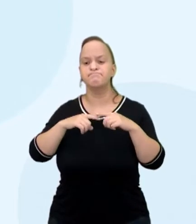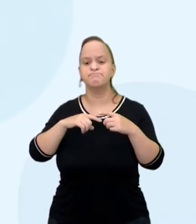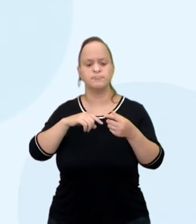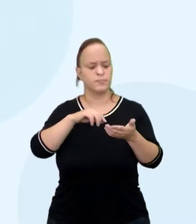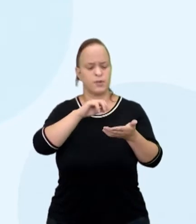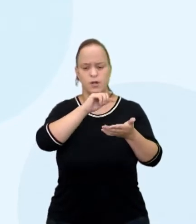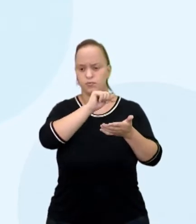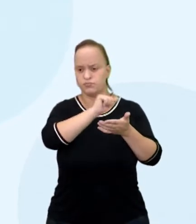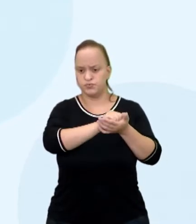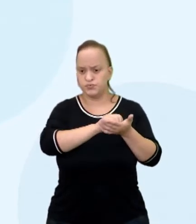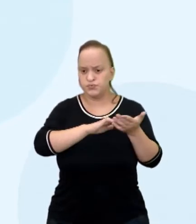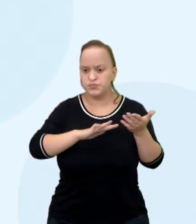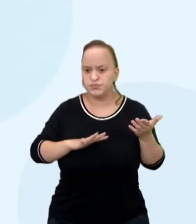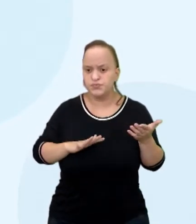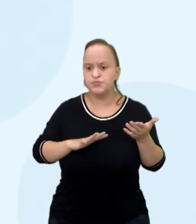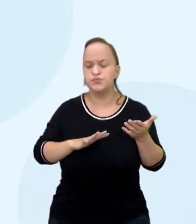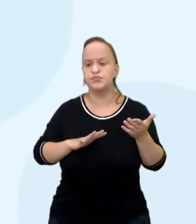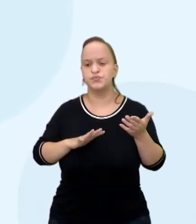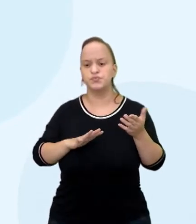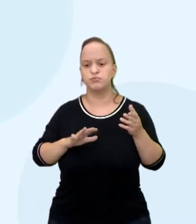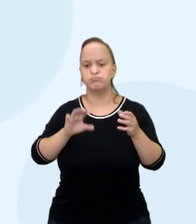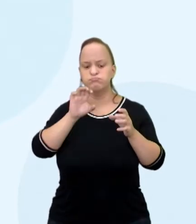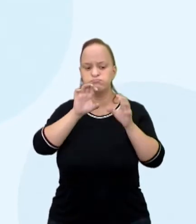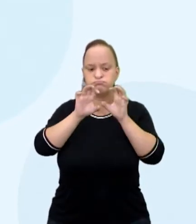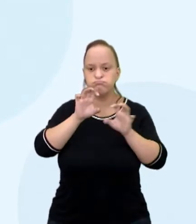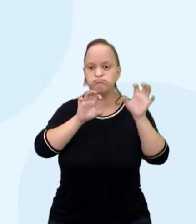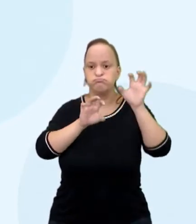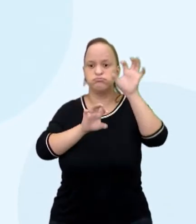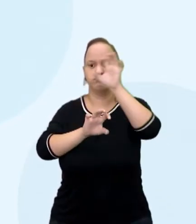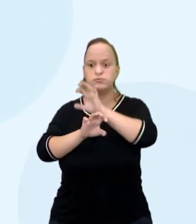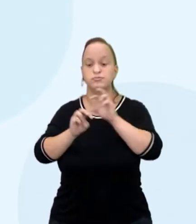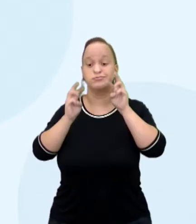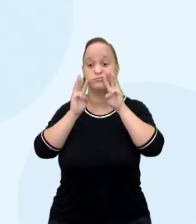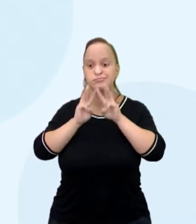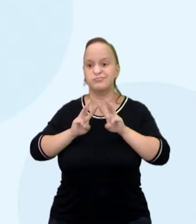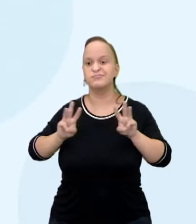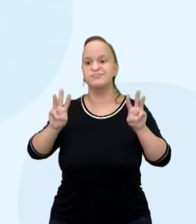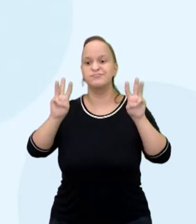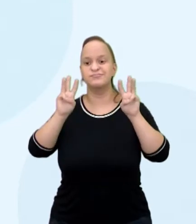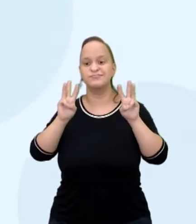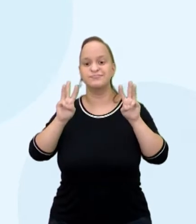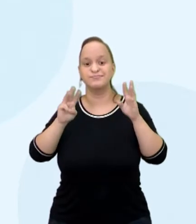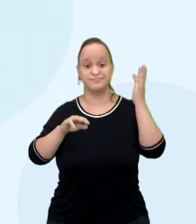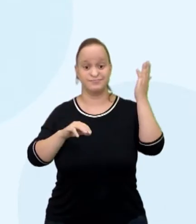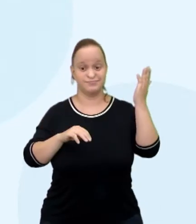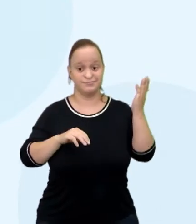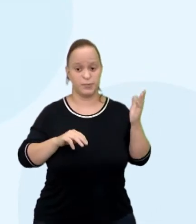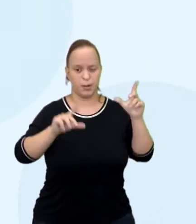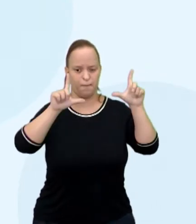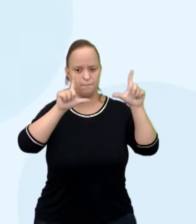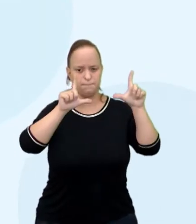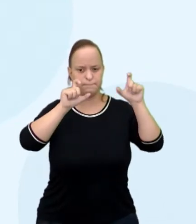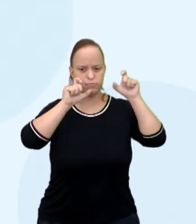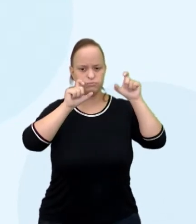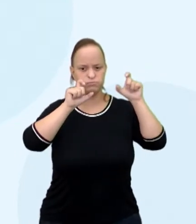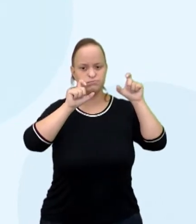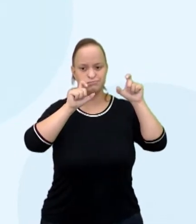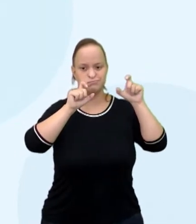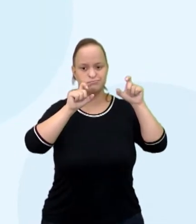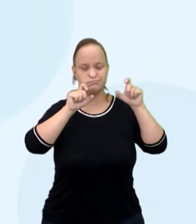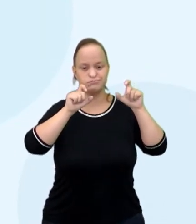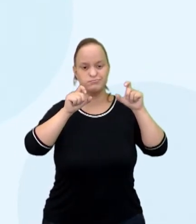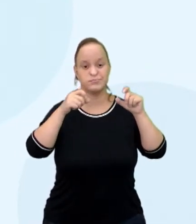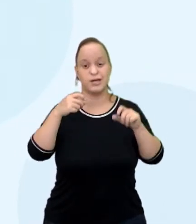é que a gente consiga construir um mapa mental sobre publicidade. Eu deixei aí para vocês, ó, print a tela, dois links para